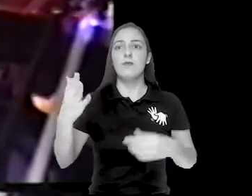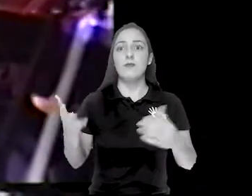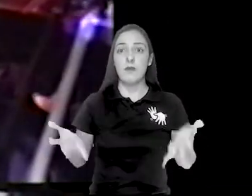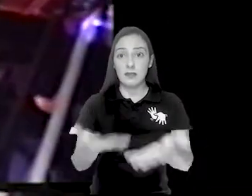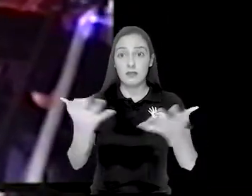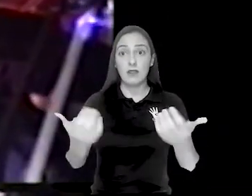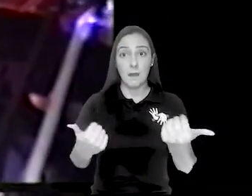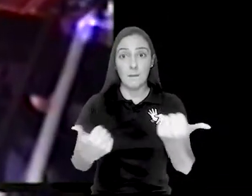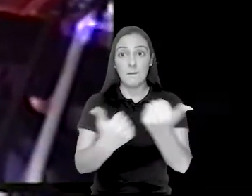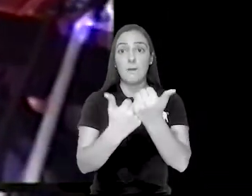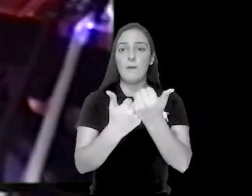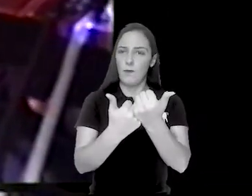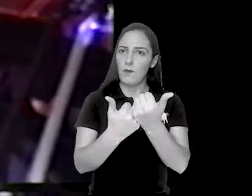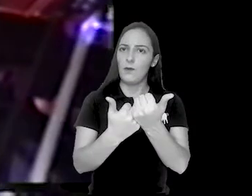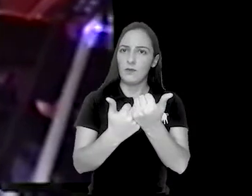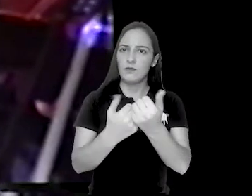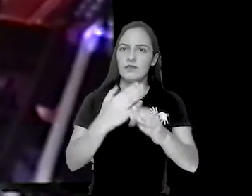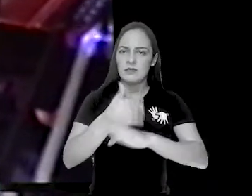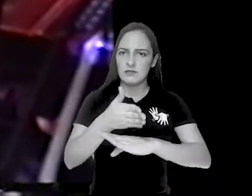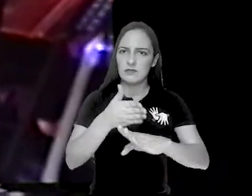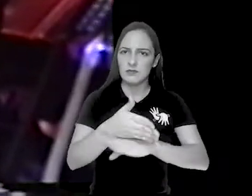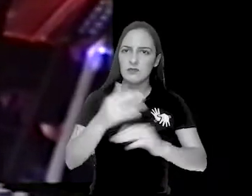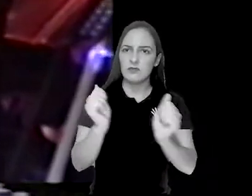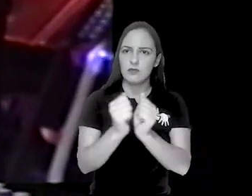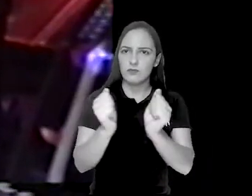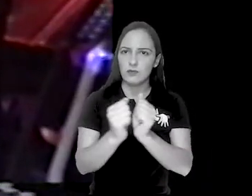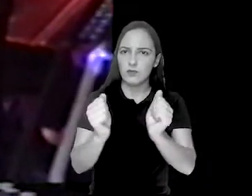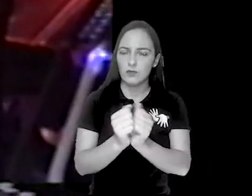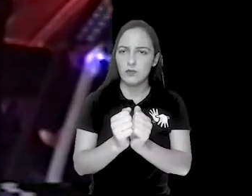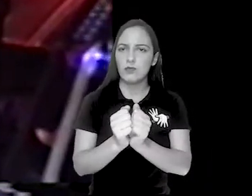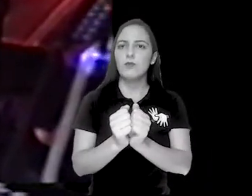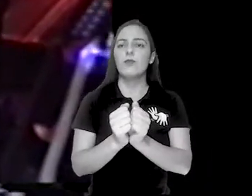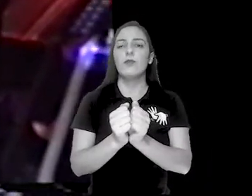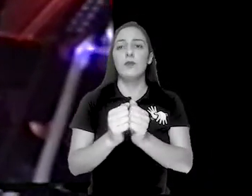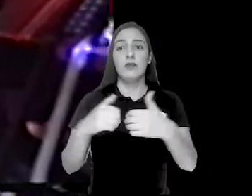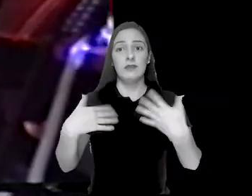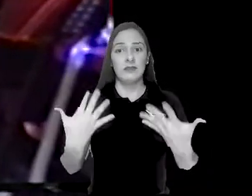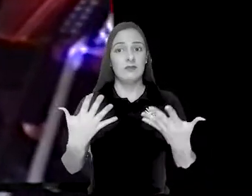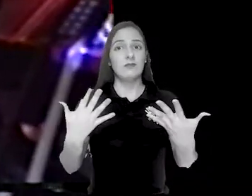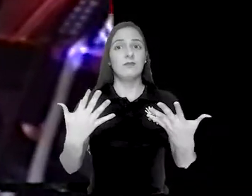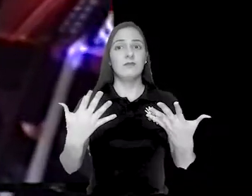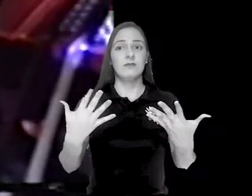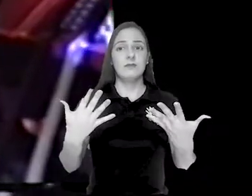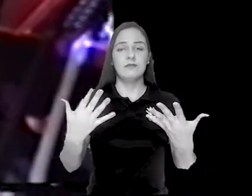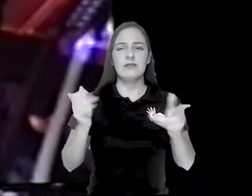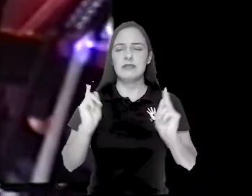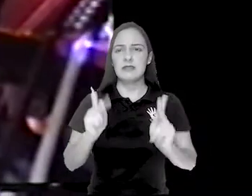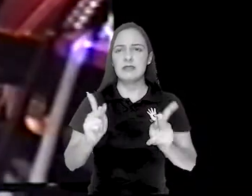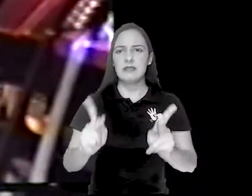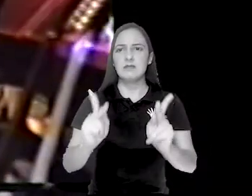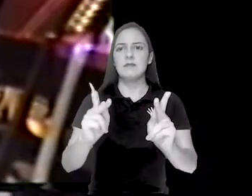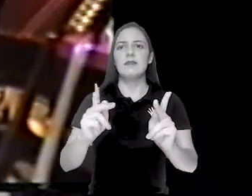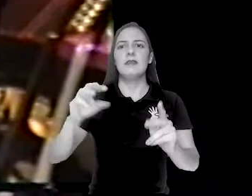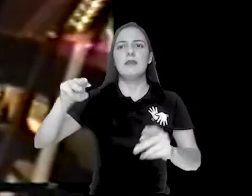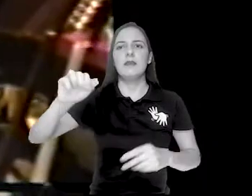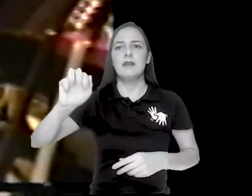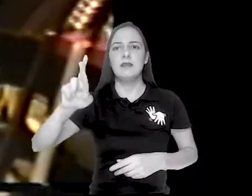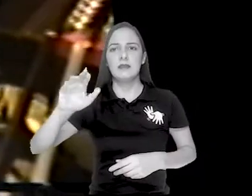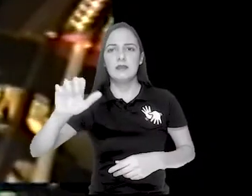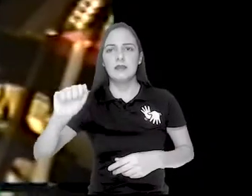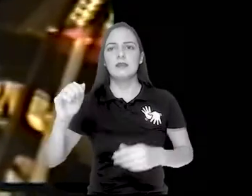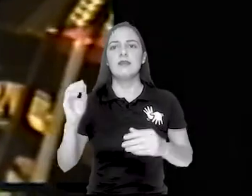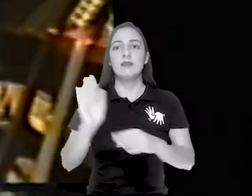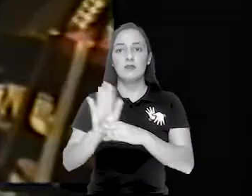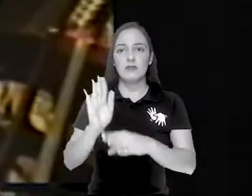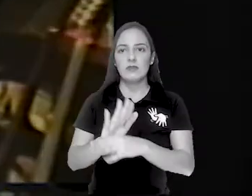Tive muito bom essa participação da Fundação Romeu de Junqueira de Botelho, né? Nós deixamos a continuidade a cargo da Maria Lúcia Braga. Eu falei